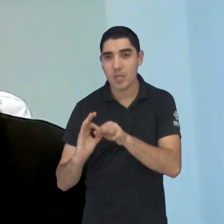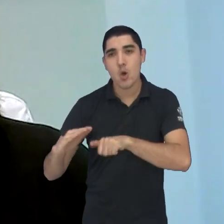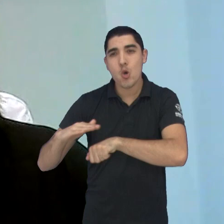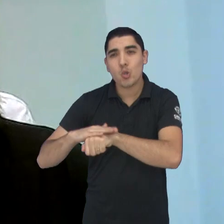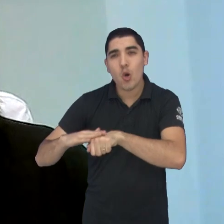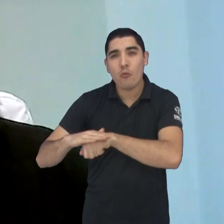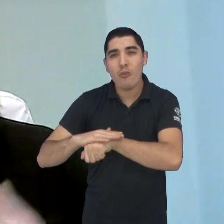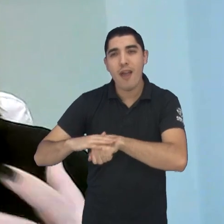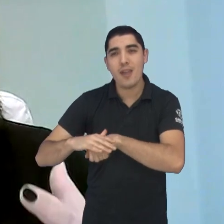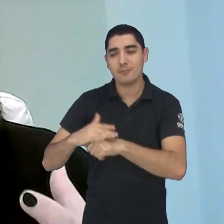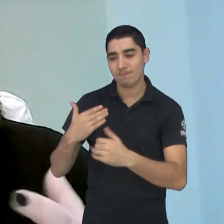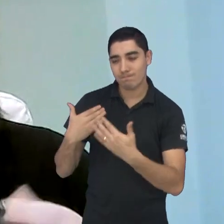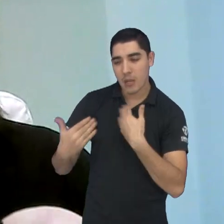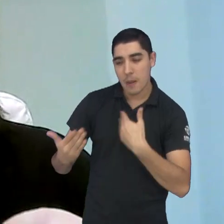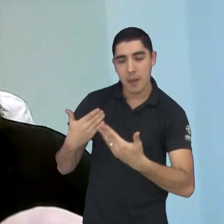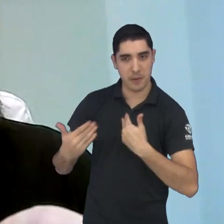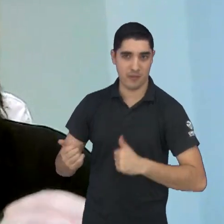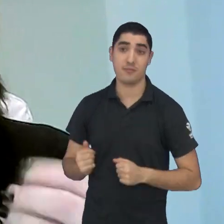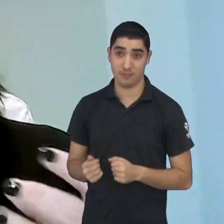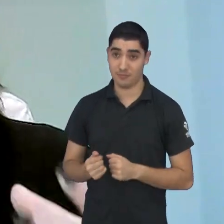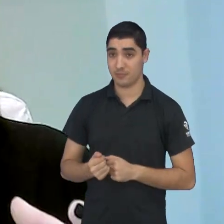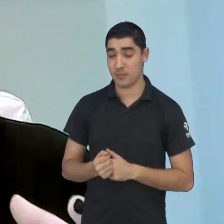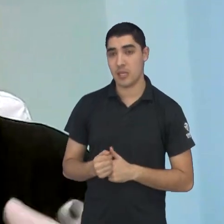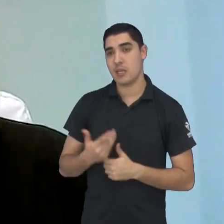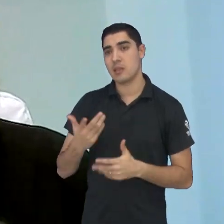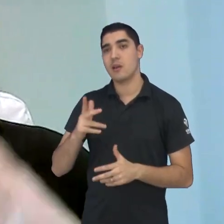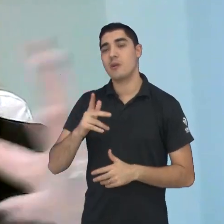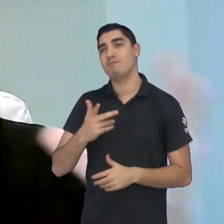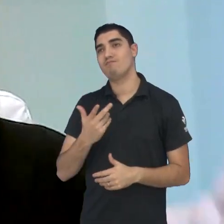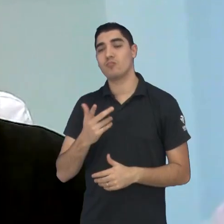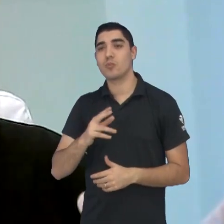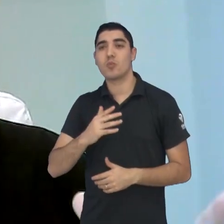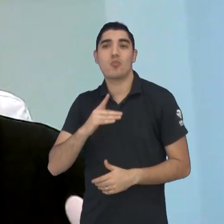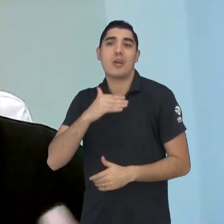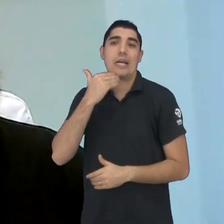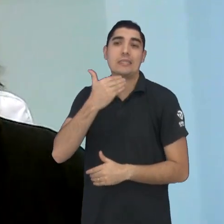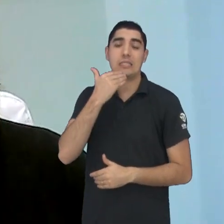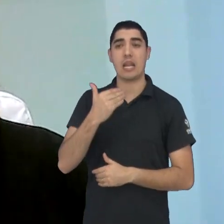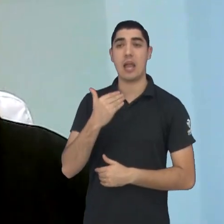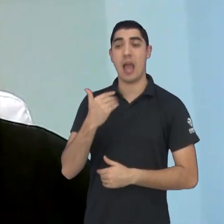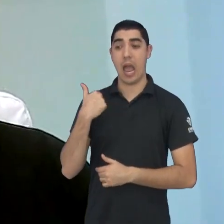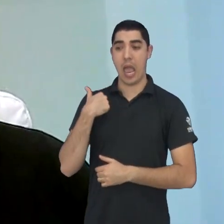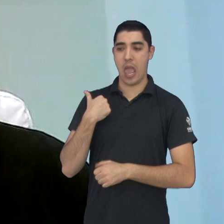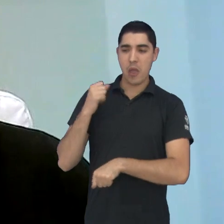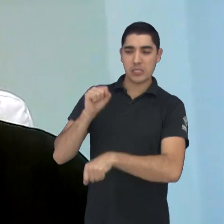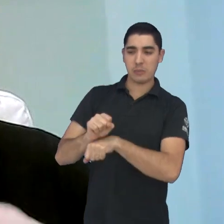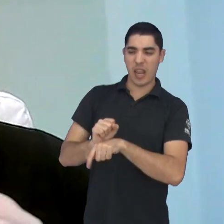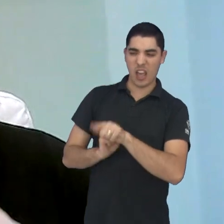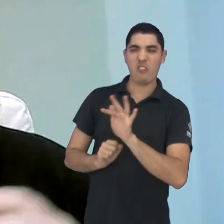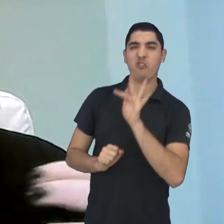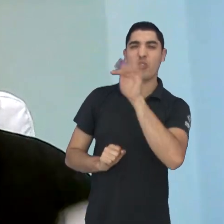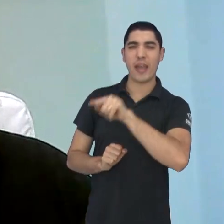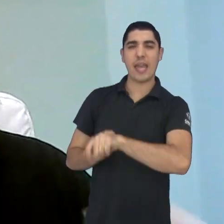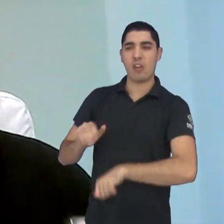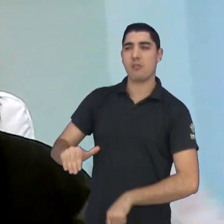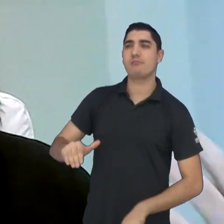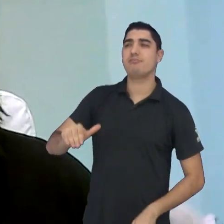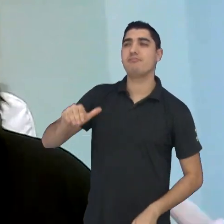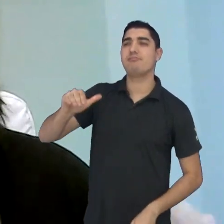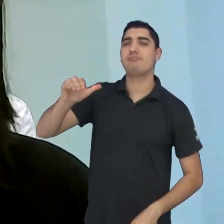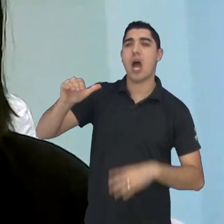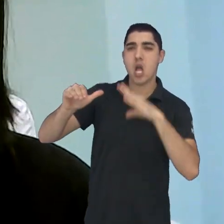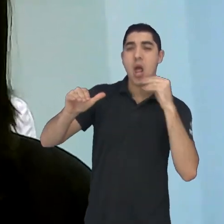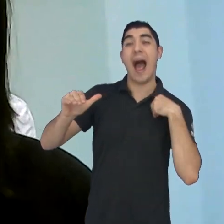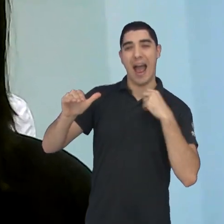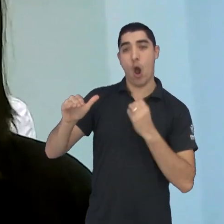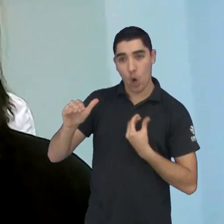Então, não é esperar o momento da adolescência, a gente pode ir conquistando